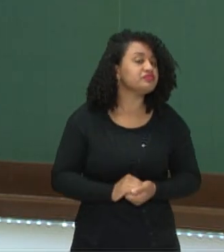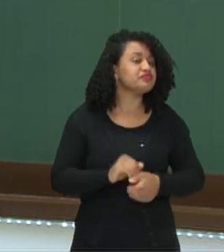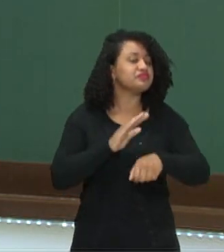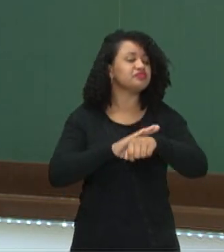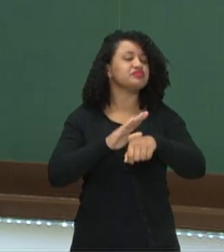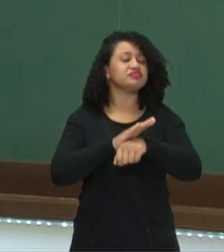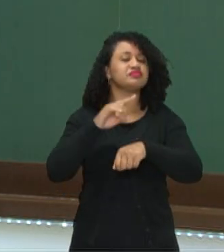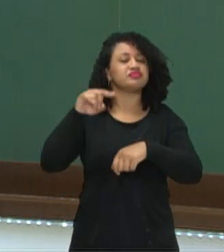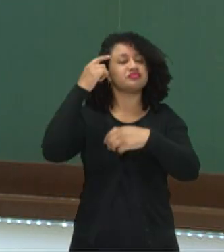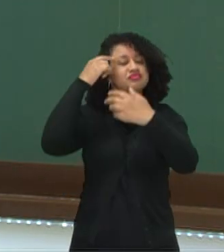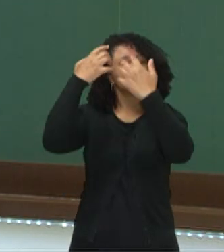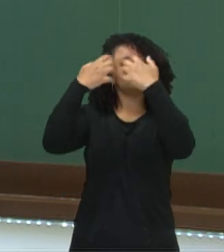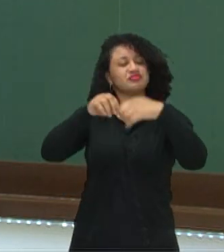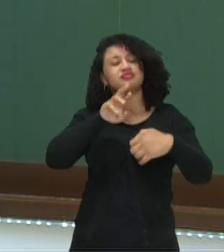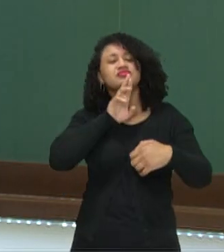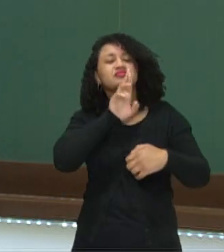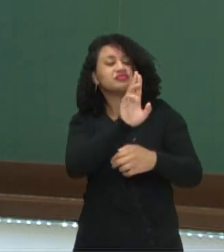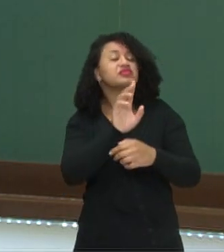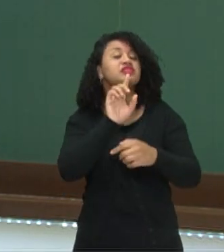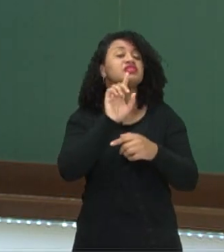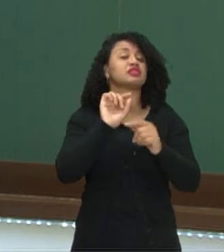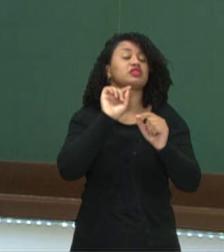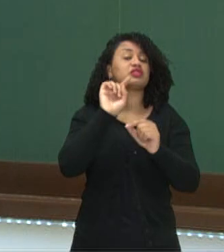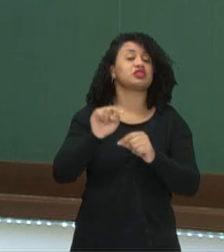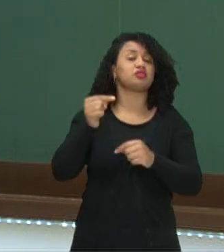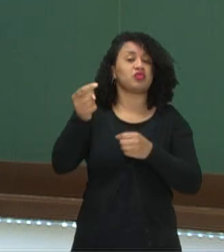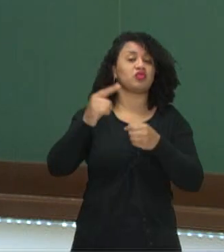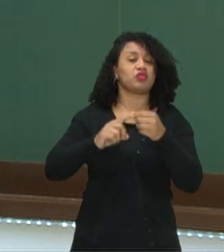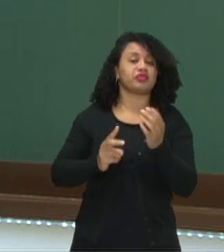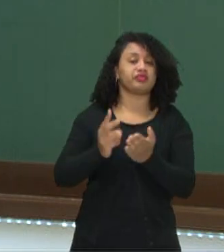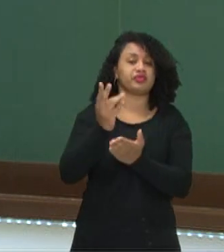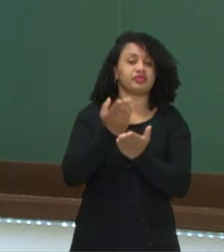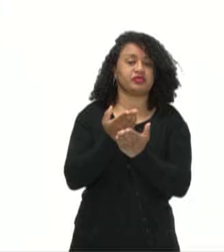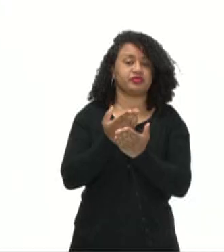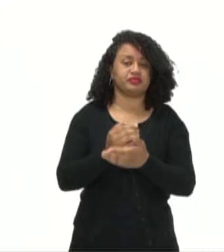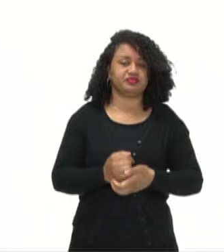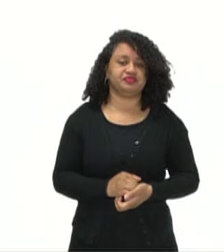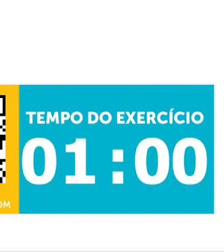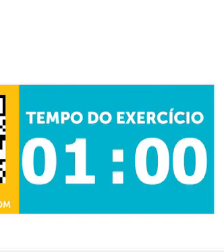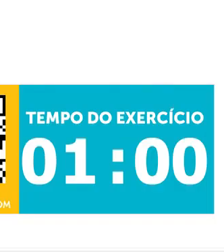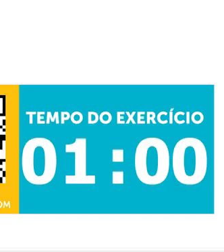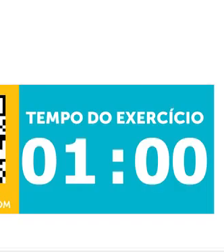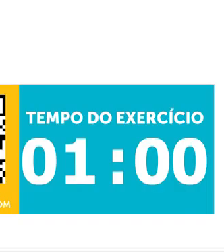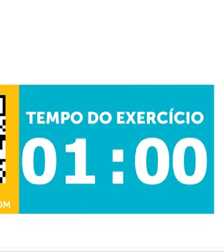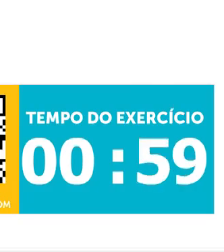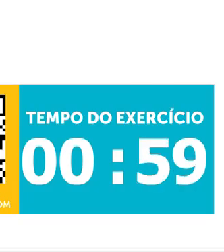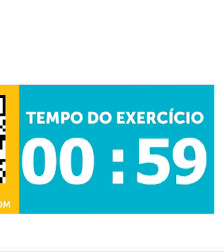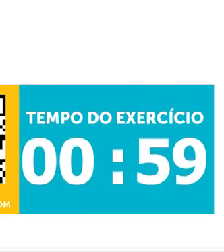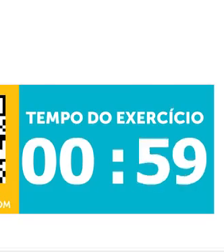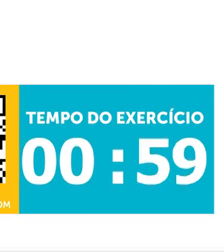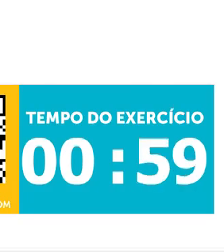um tempinho para vocês poderem resolver isso, pensarem, e a gente já volta aqui.